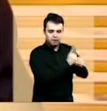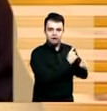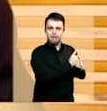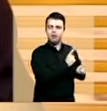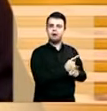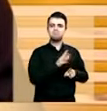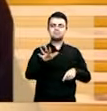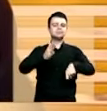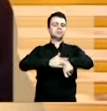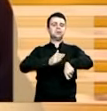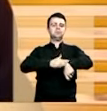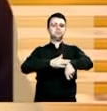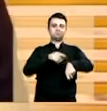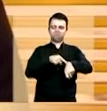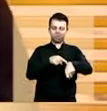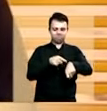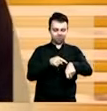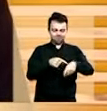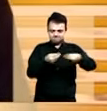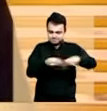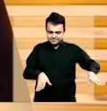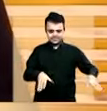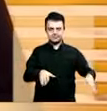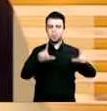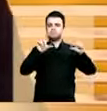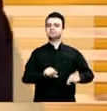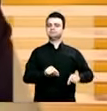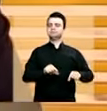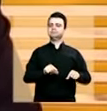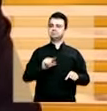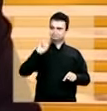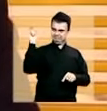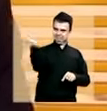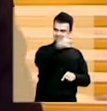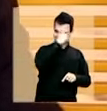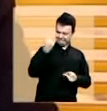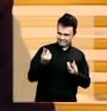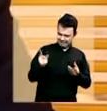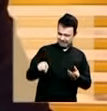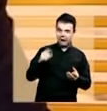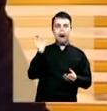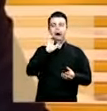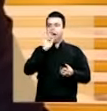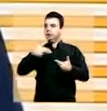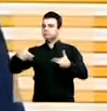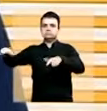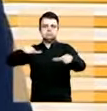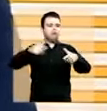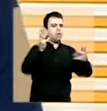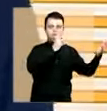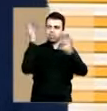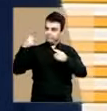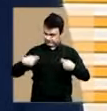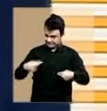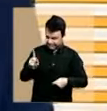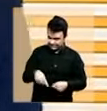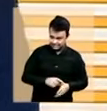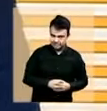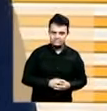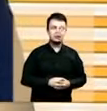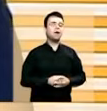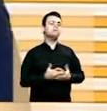mais nota de tempo. O que você vê que as pessoas estão assim? É a vida corrida de hoje em dia? É uma questão